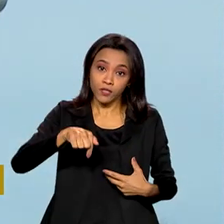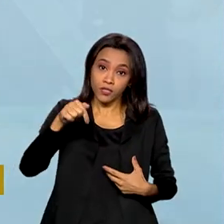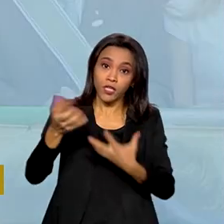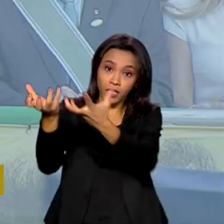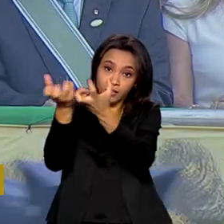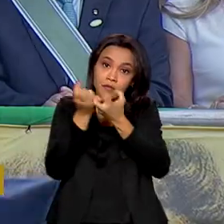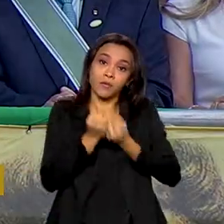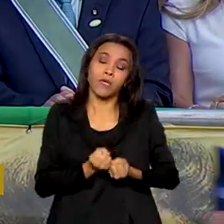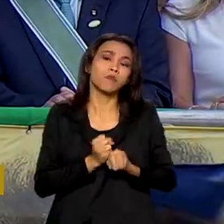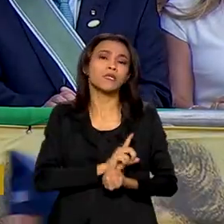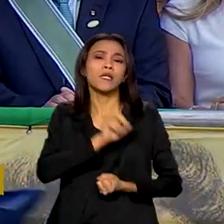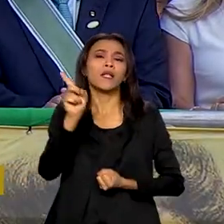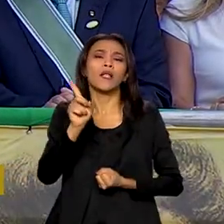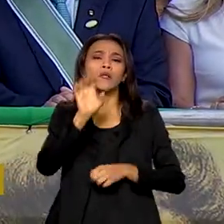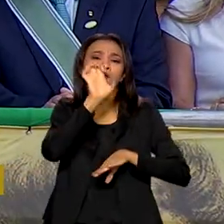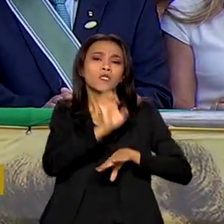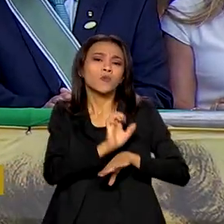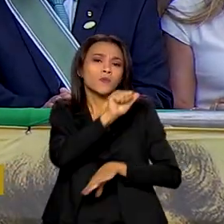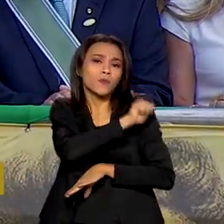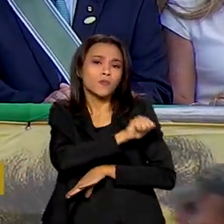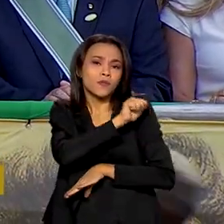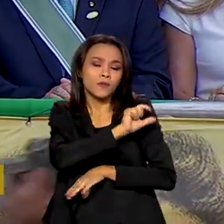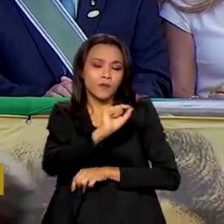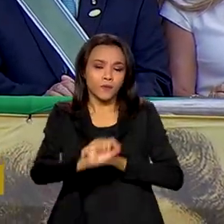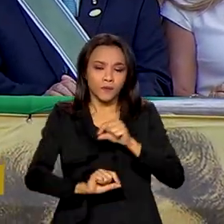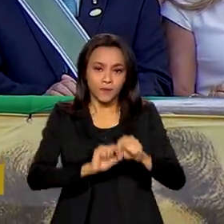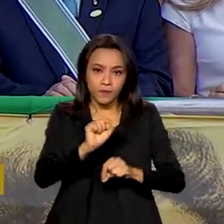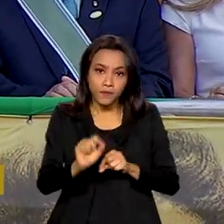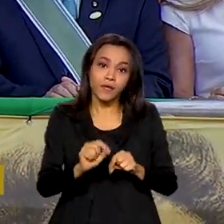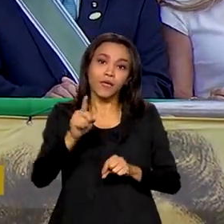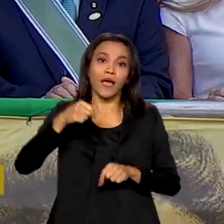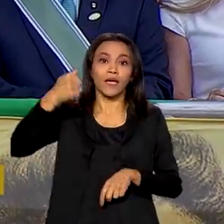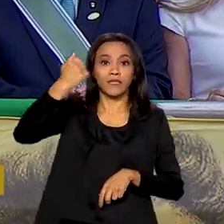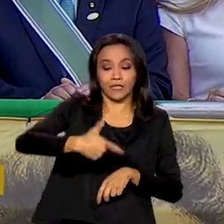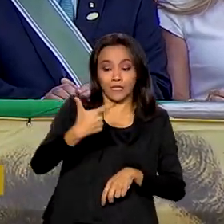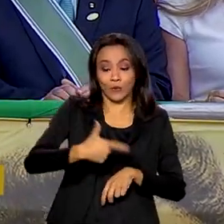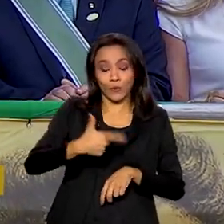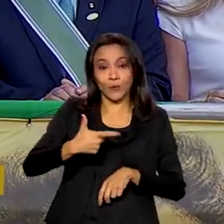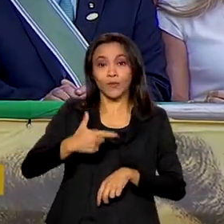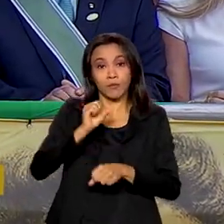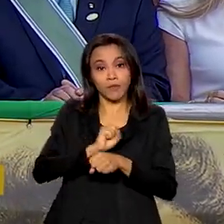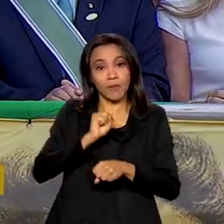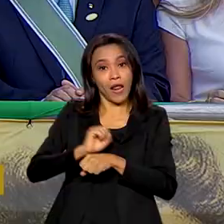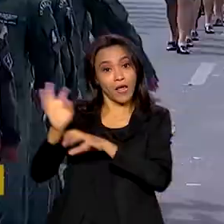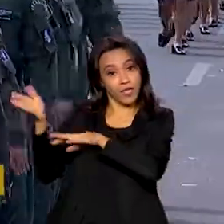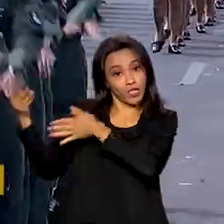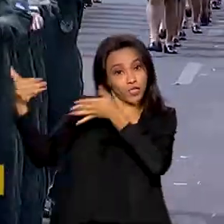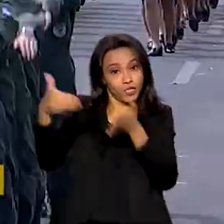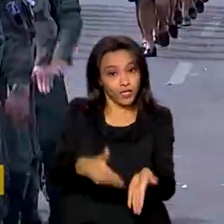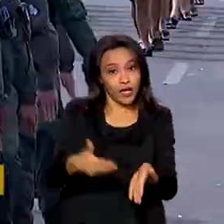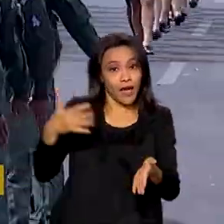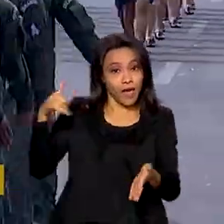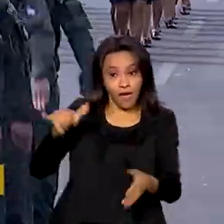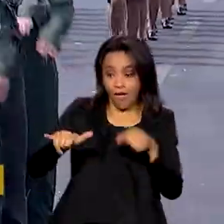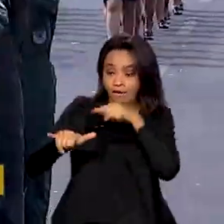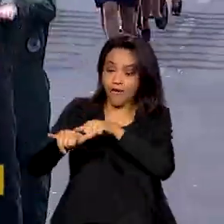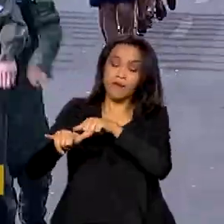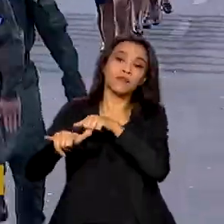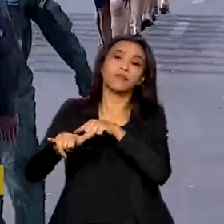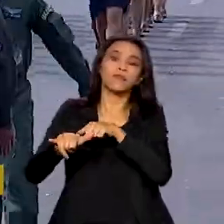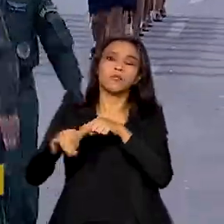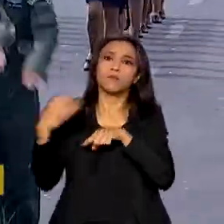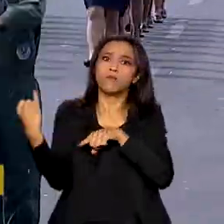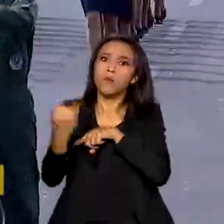lá no Rio de Janeiro. E agora temos a previsão da segunda aeronave também, a chegada dela. Essa aeronave é importantíssima porque ela tem a capacidade